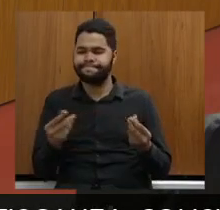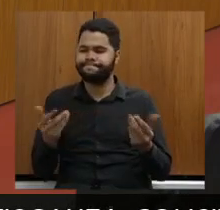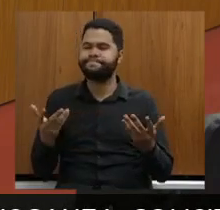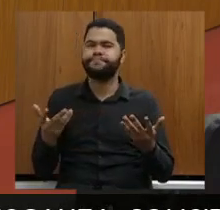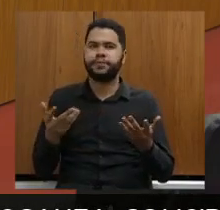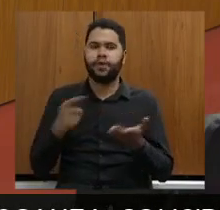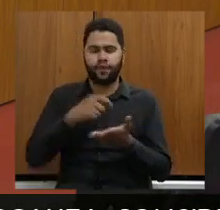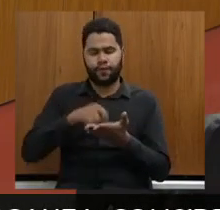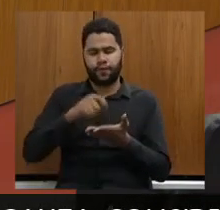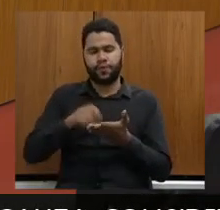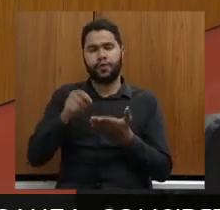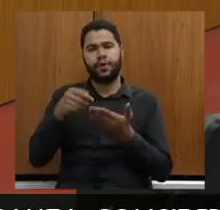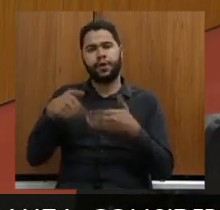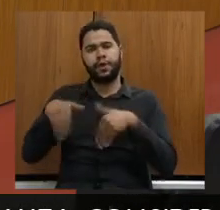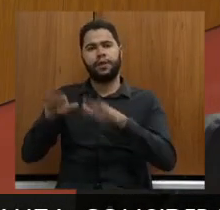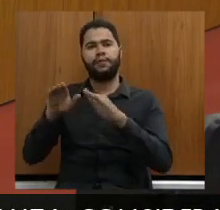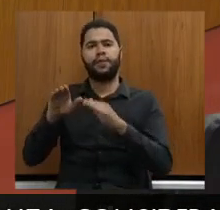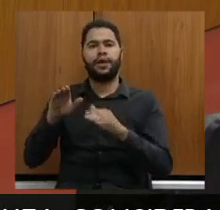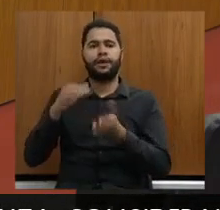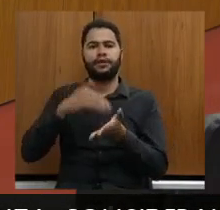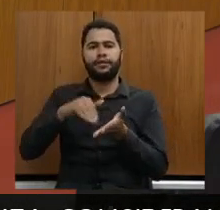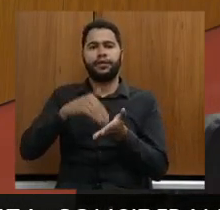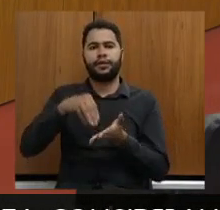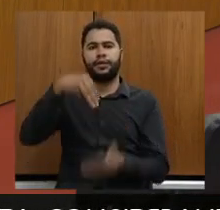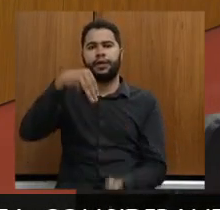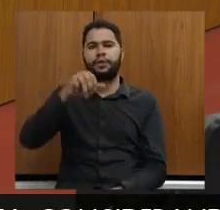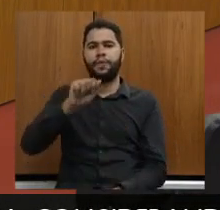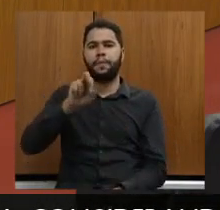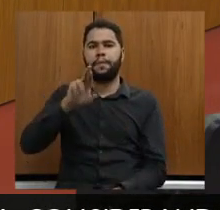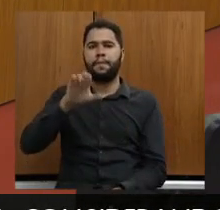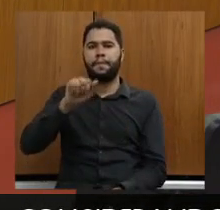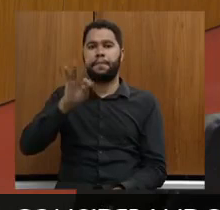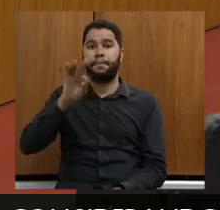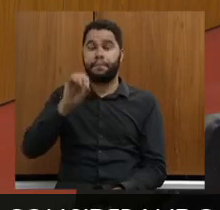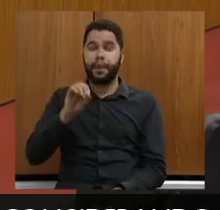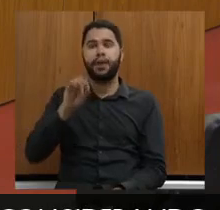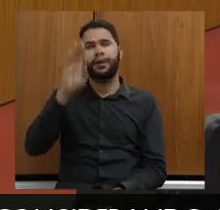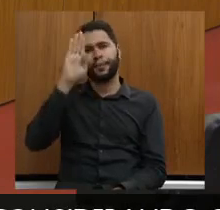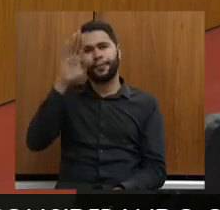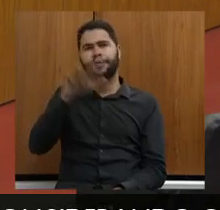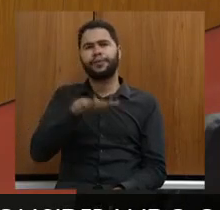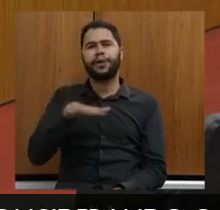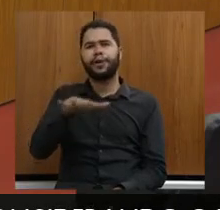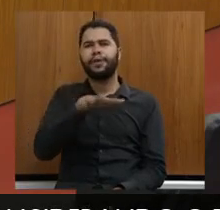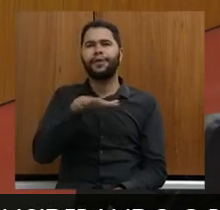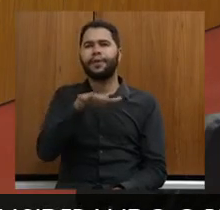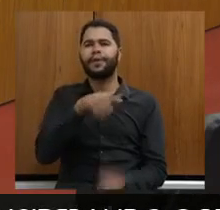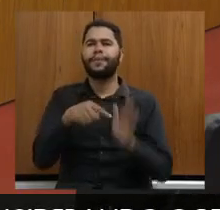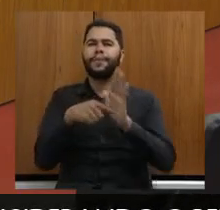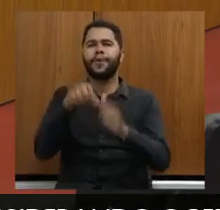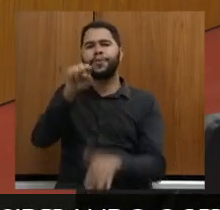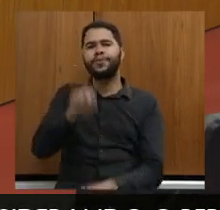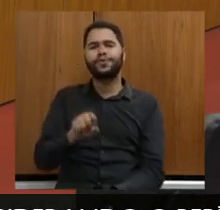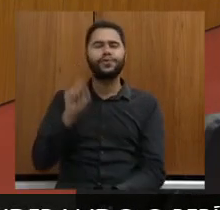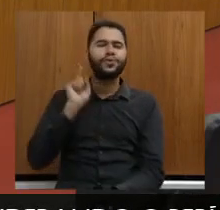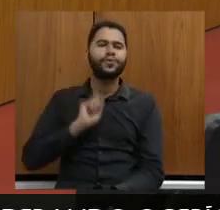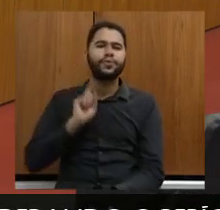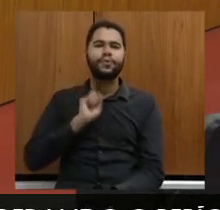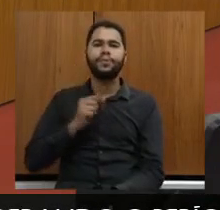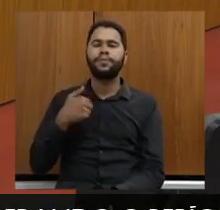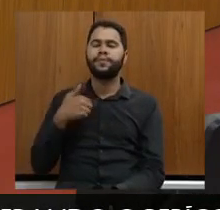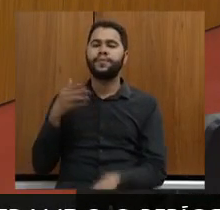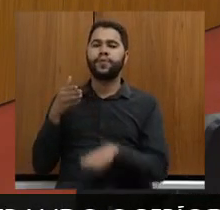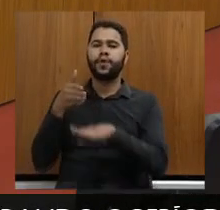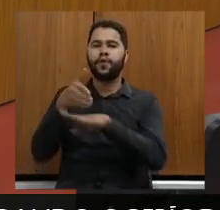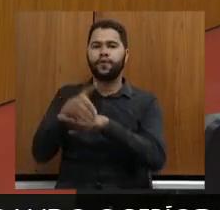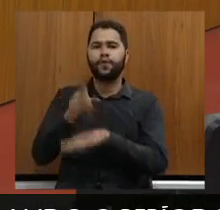vou anotar aqui vou levar para o secretário marcado a gente tem essa principalmente aquela região que você está referindo sul de Minas eu